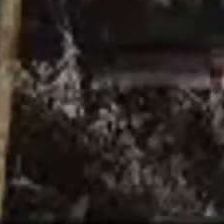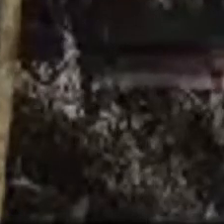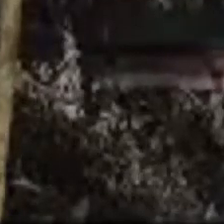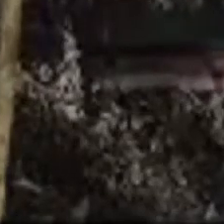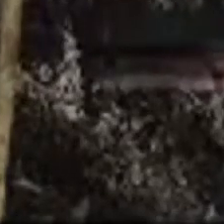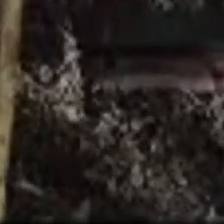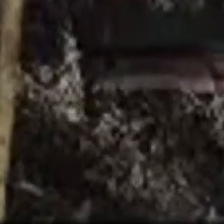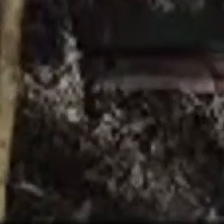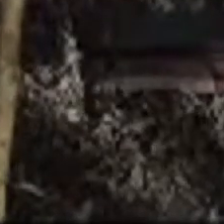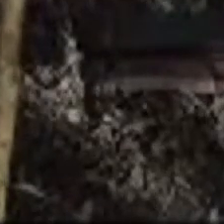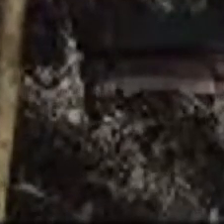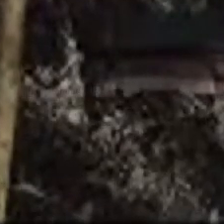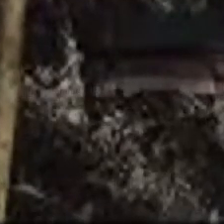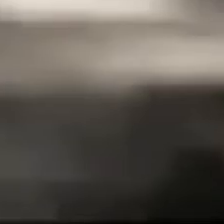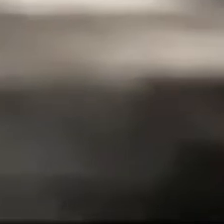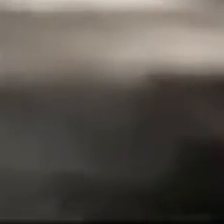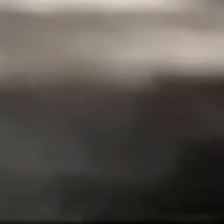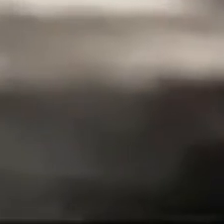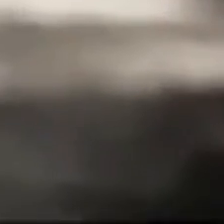Sabe por quê?